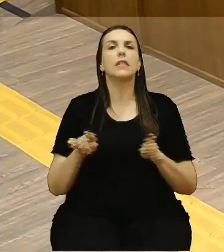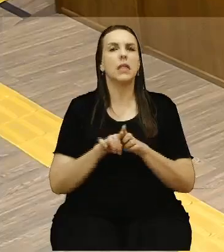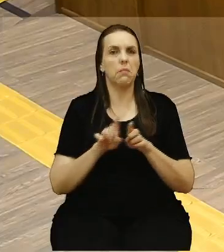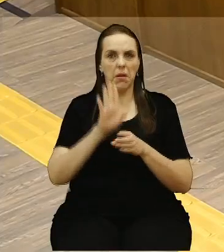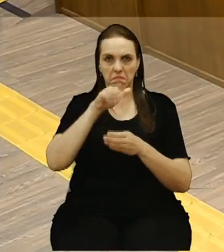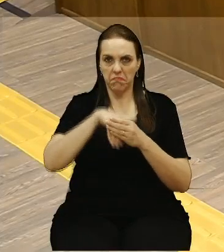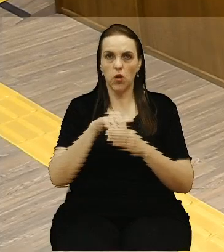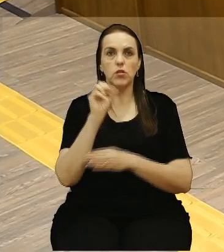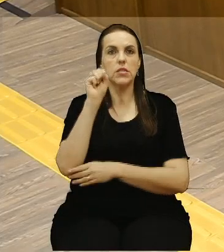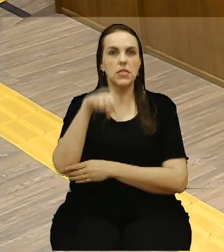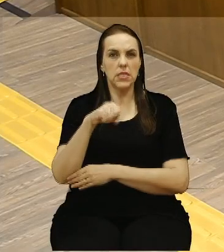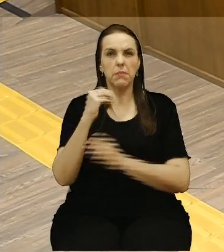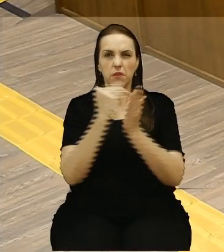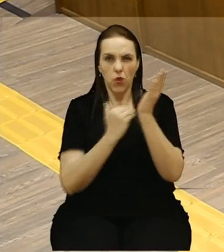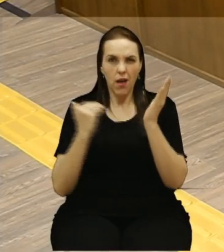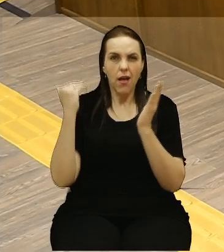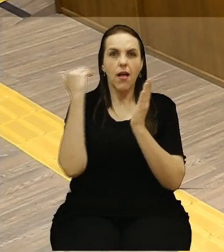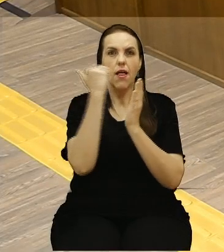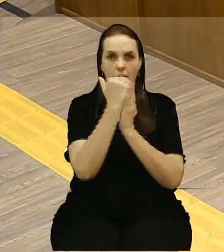Sim, presidente, mas vou um pouquinho além.